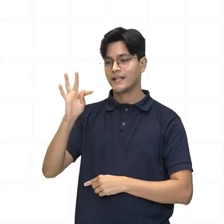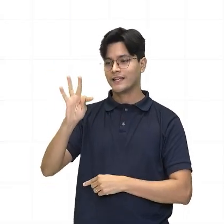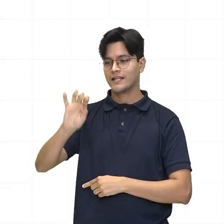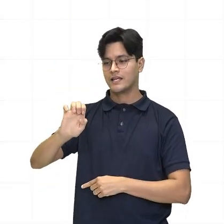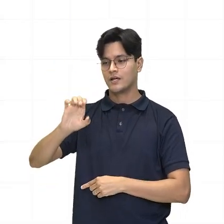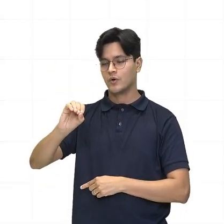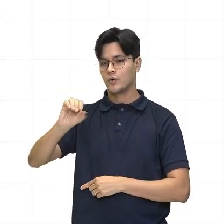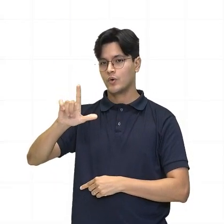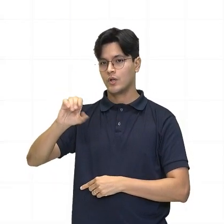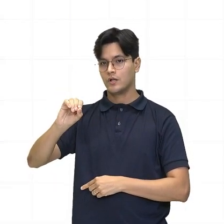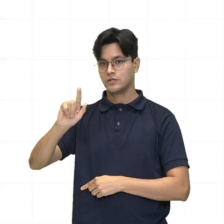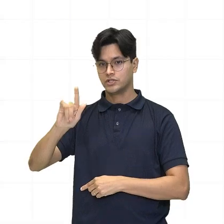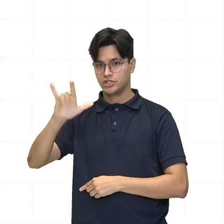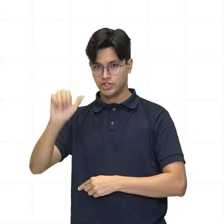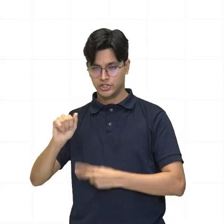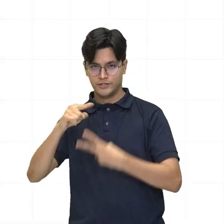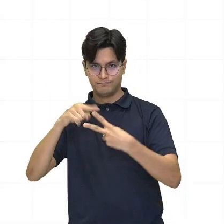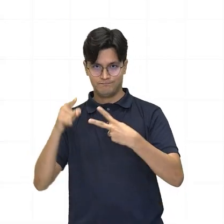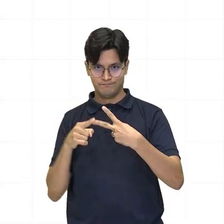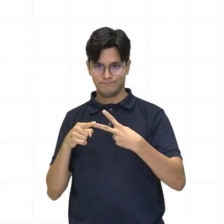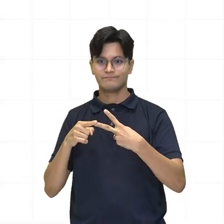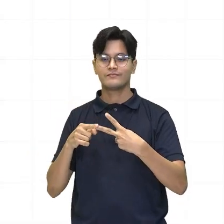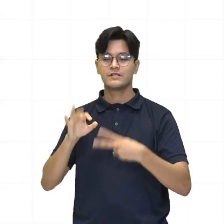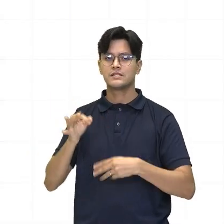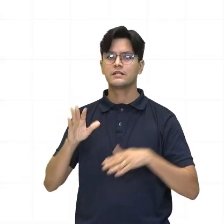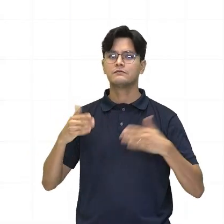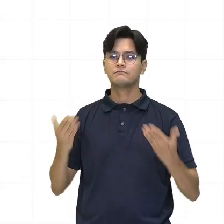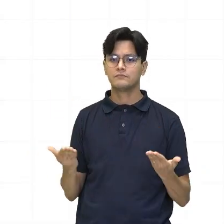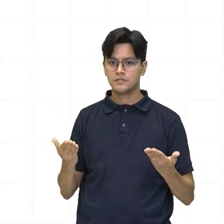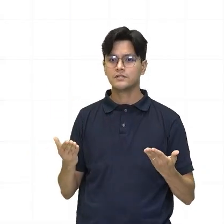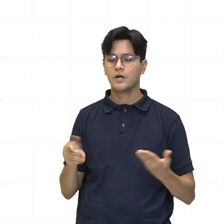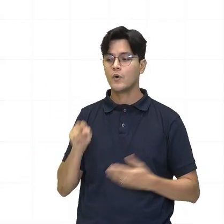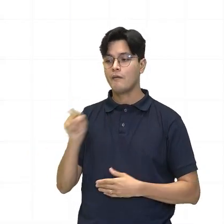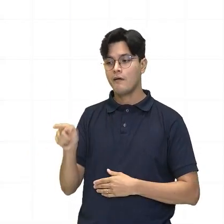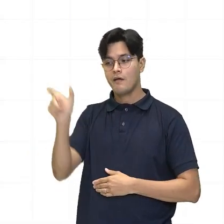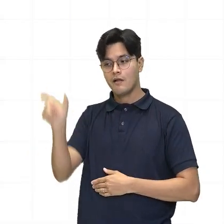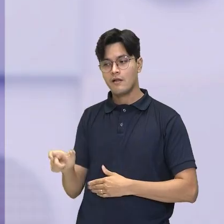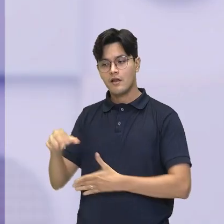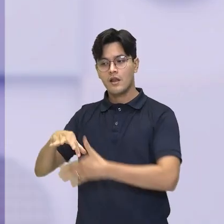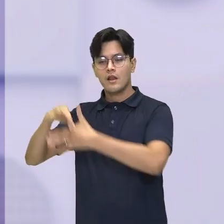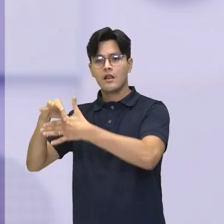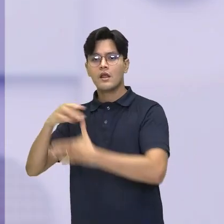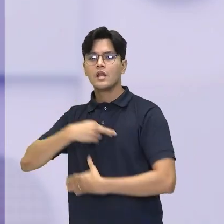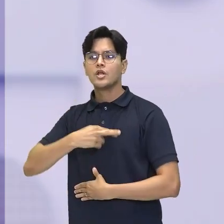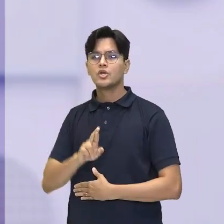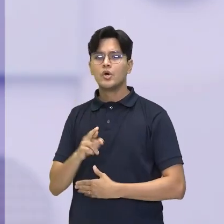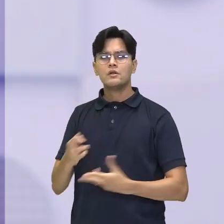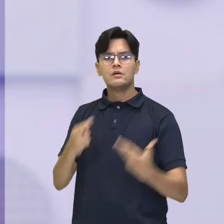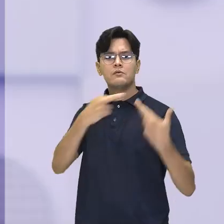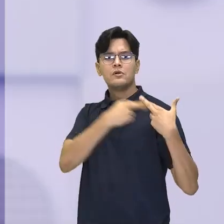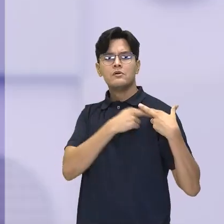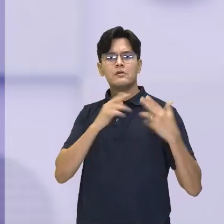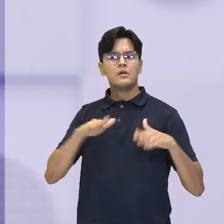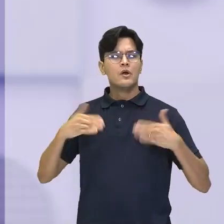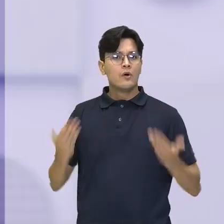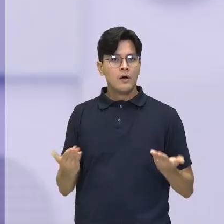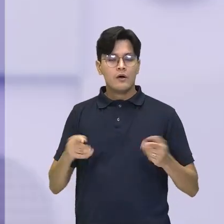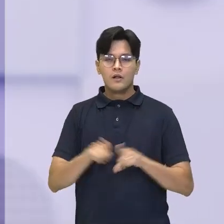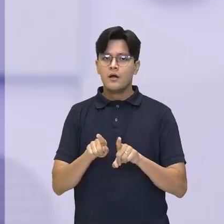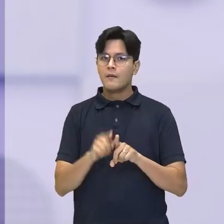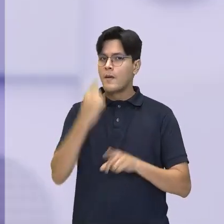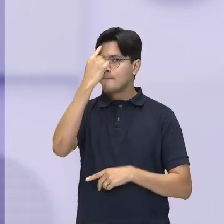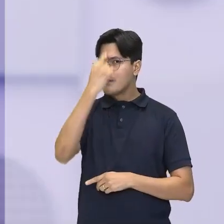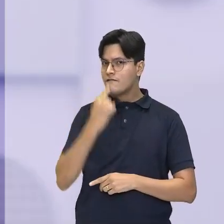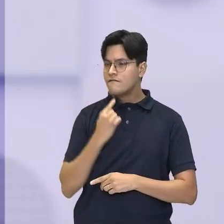no início da aula, recentemente, qual o papel da liderança religiosa, qual o seu perfil, qual a